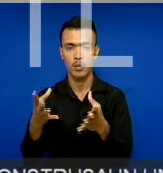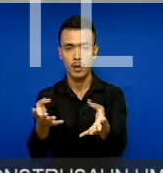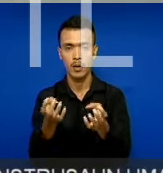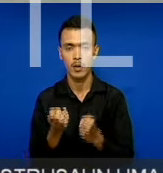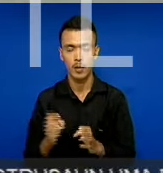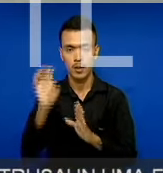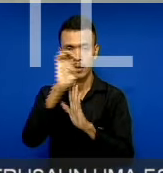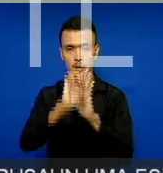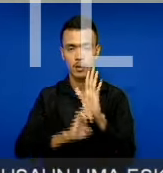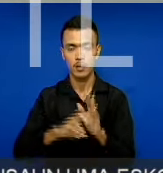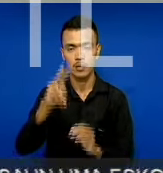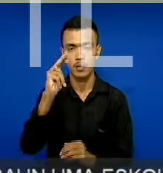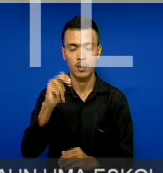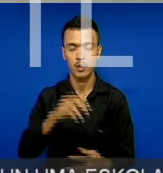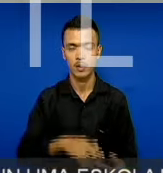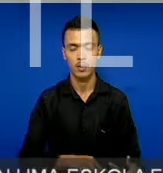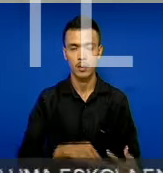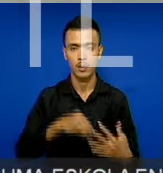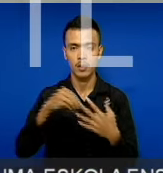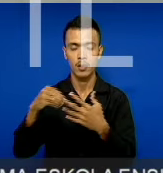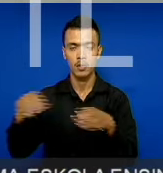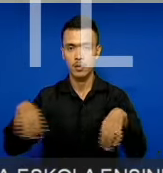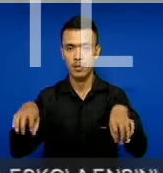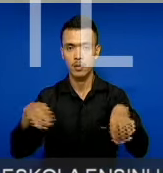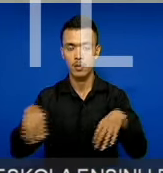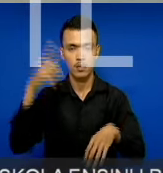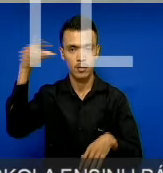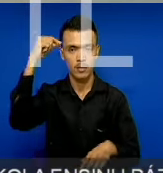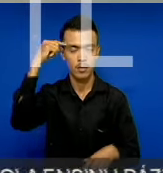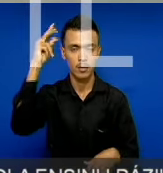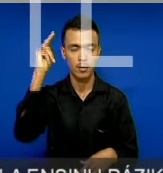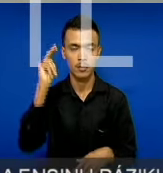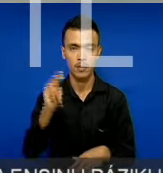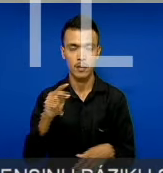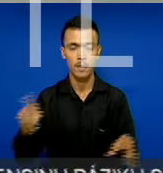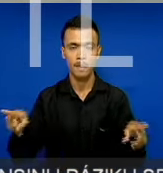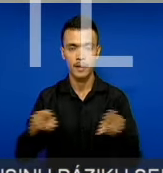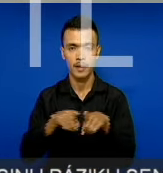vamos Liu serviço governo né rasi ansa coordenador